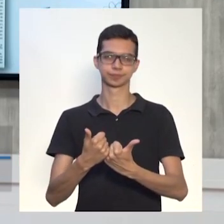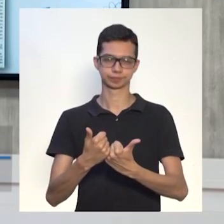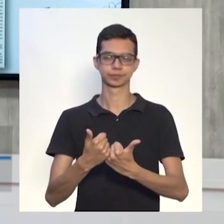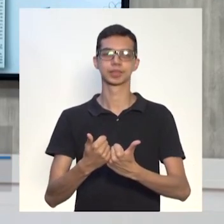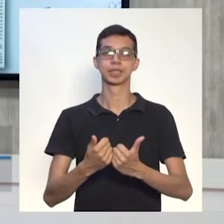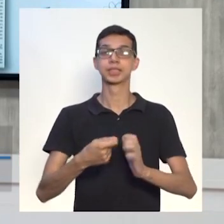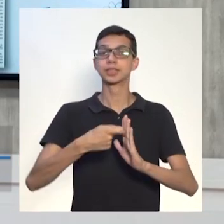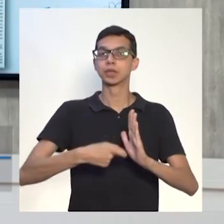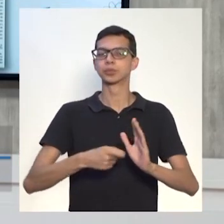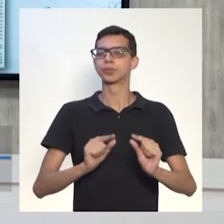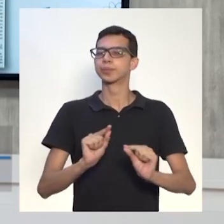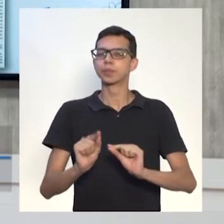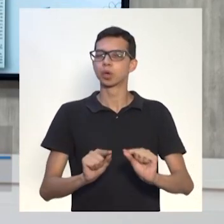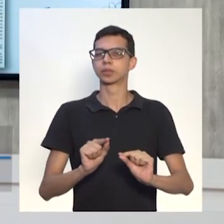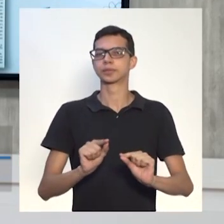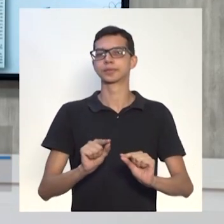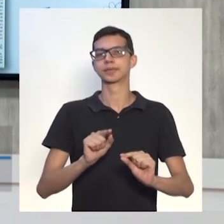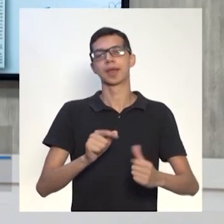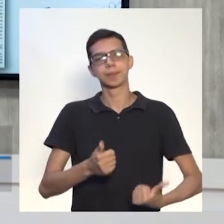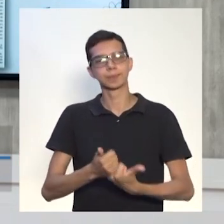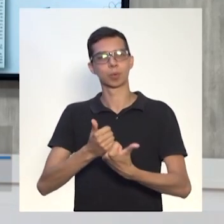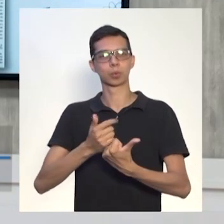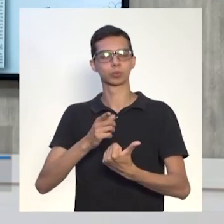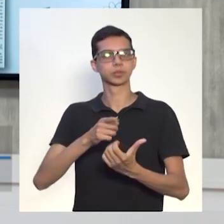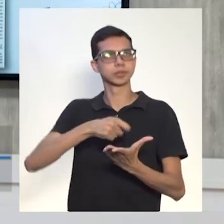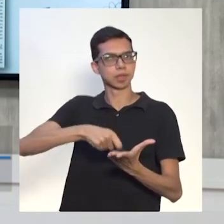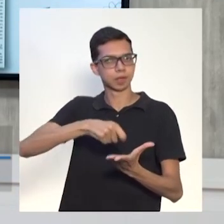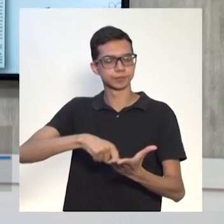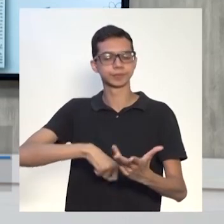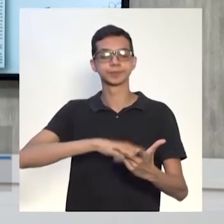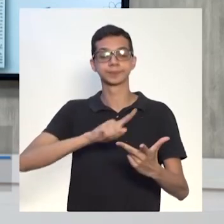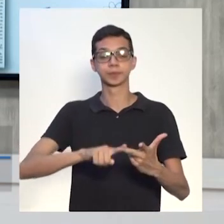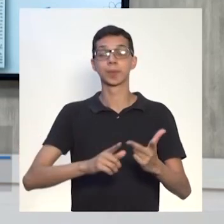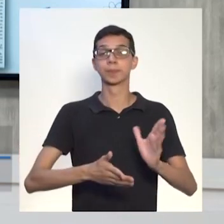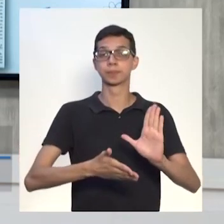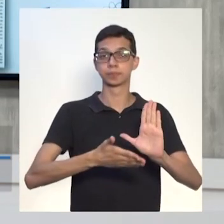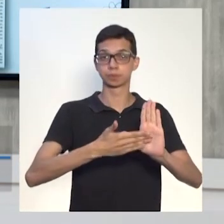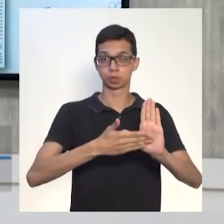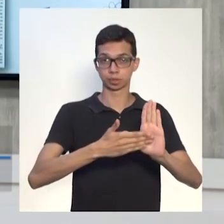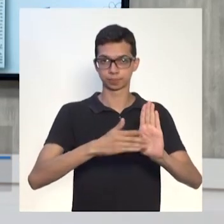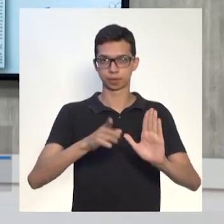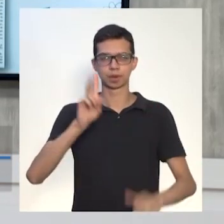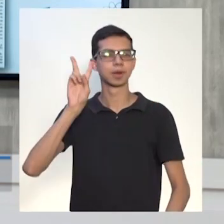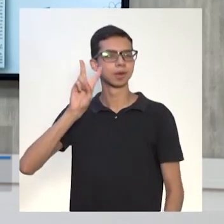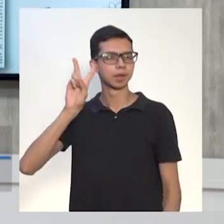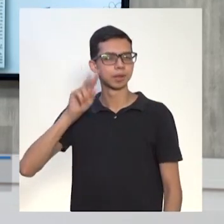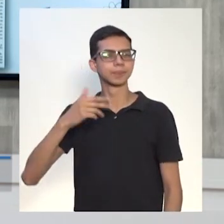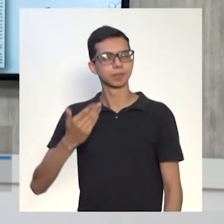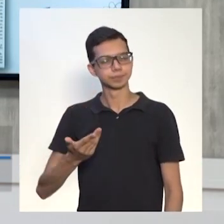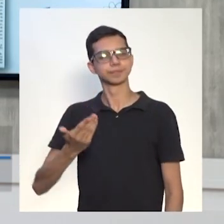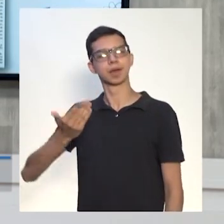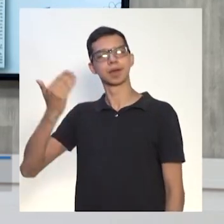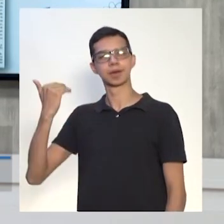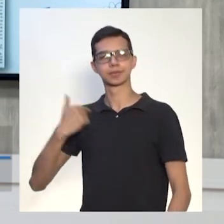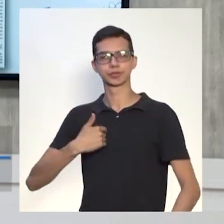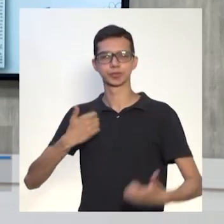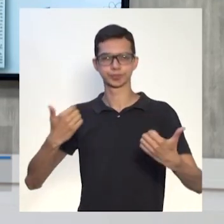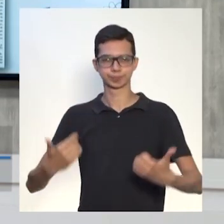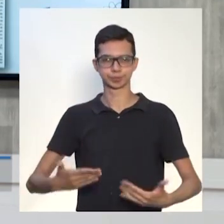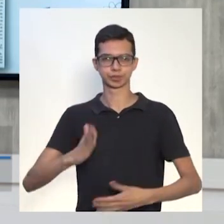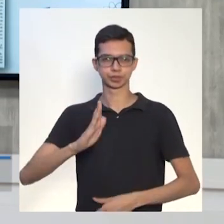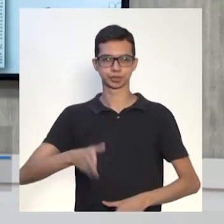gente escrever e com a proposta. Então, só para a gente relembrar, no módulo anterior, a gente falou um pouquinho